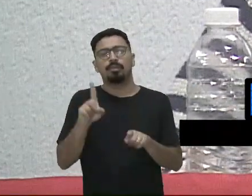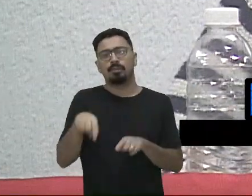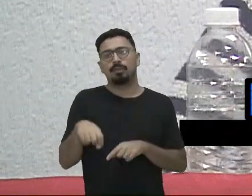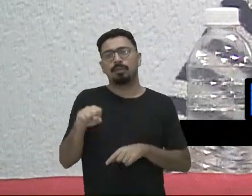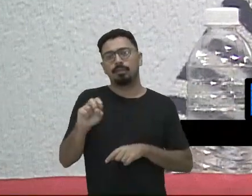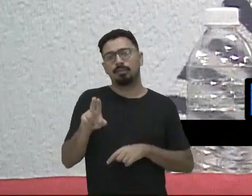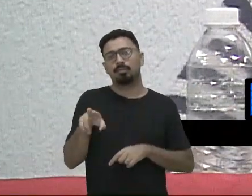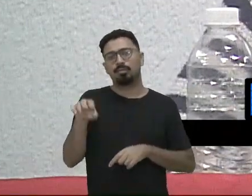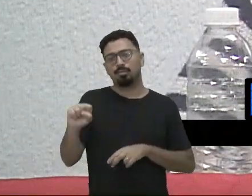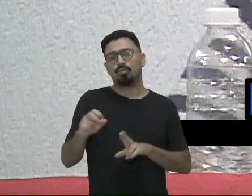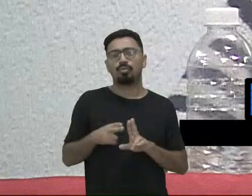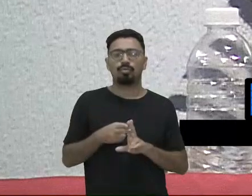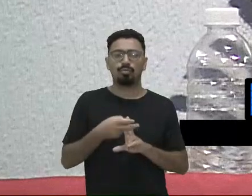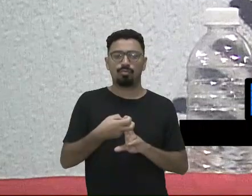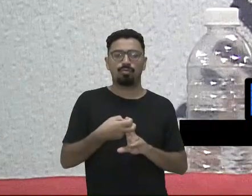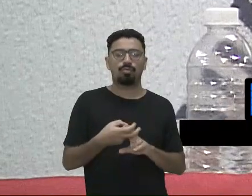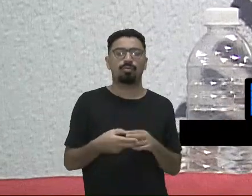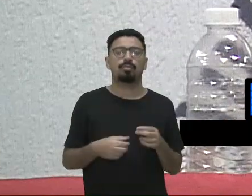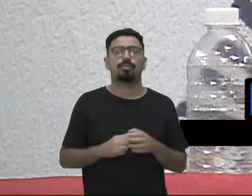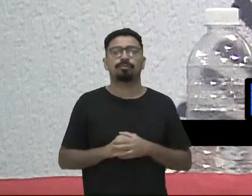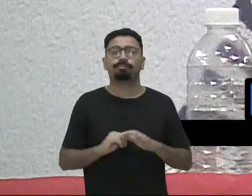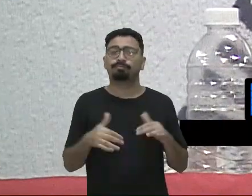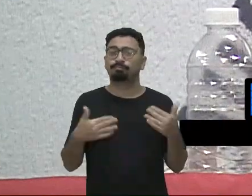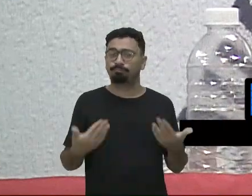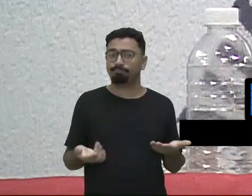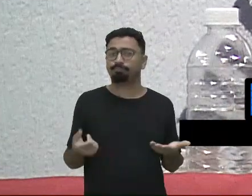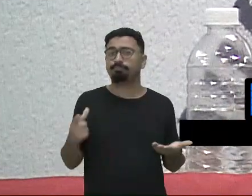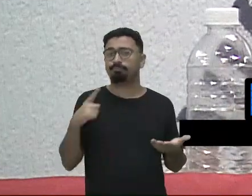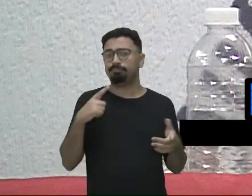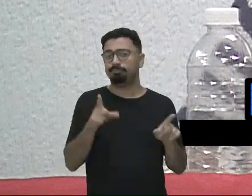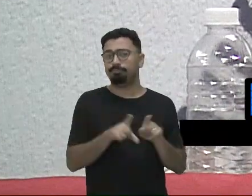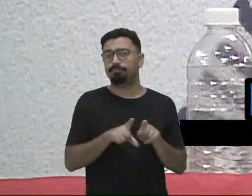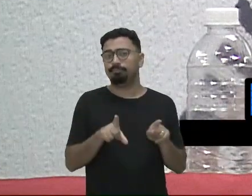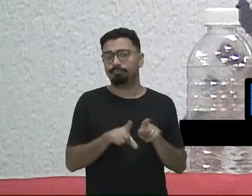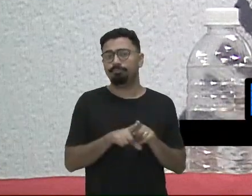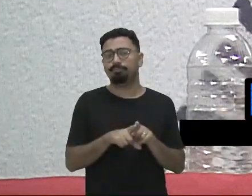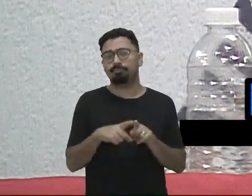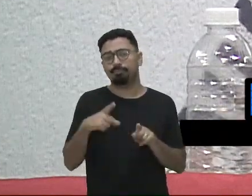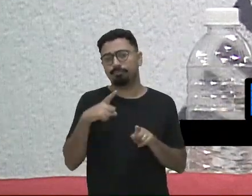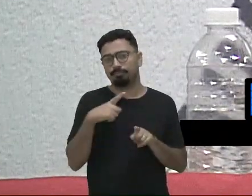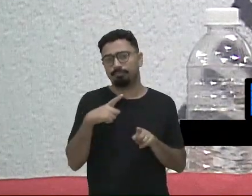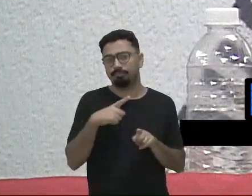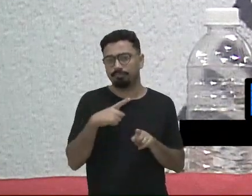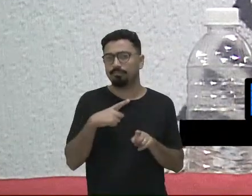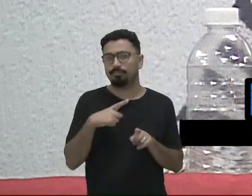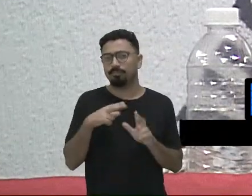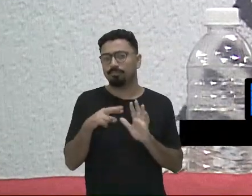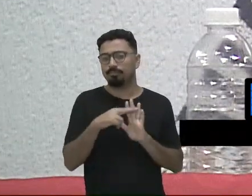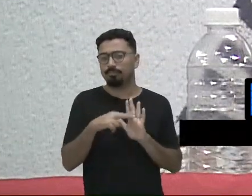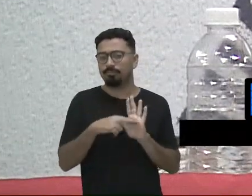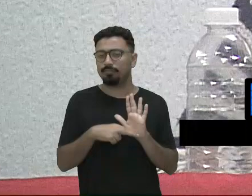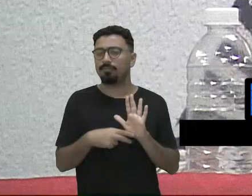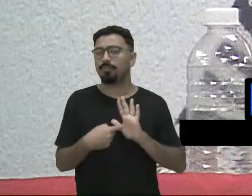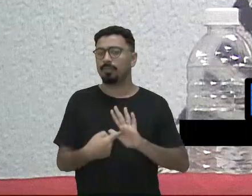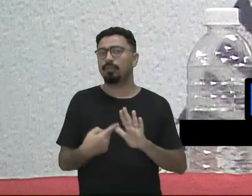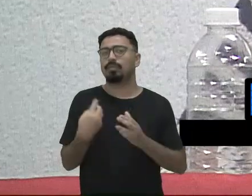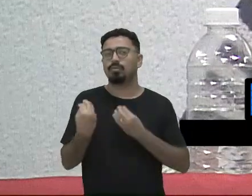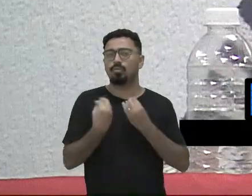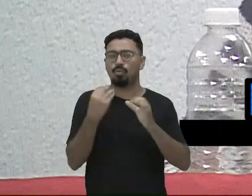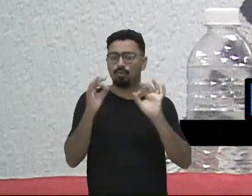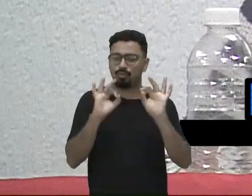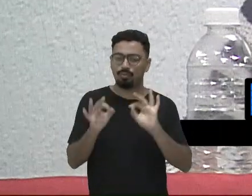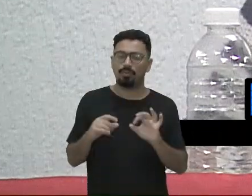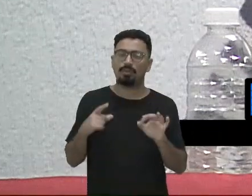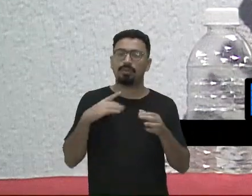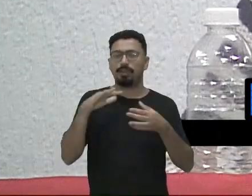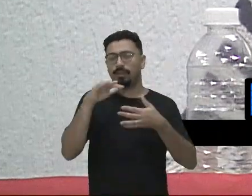SUAS. Também vem com toda a sua, a NOB SUAS, né, dizendo como ela se organiza, os